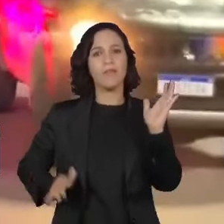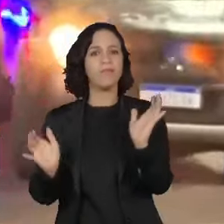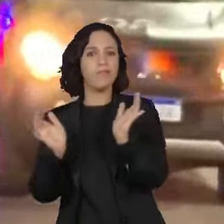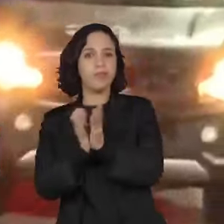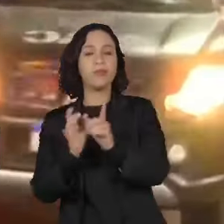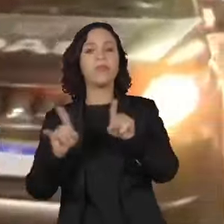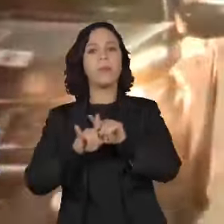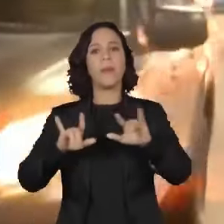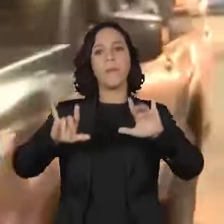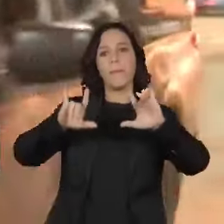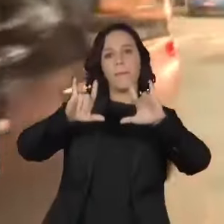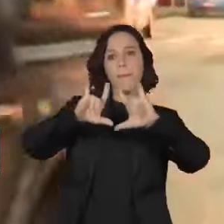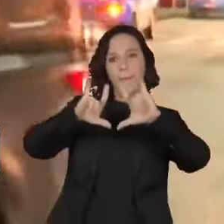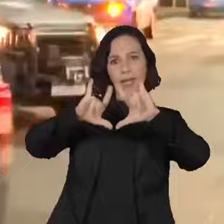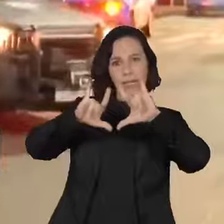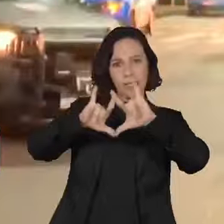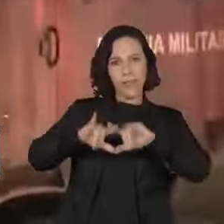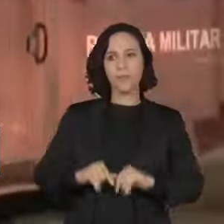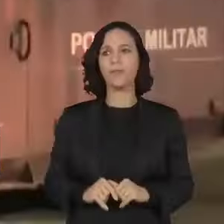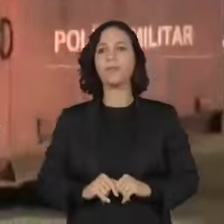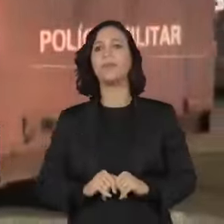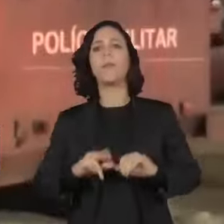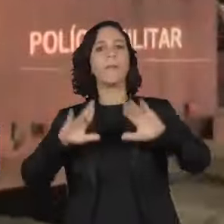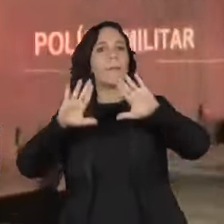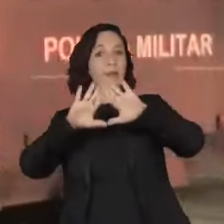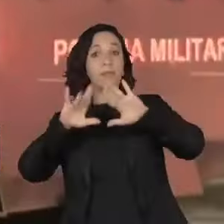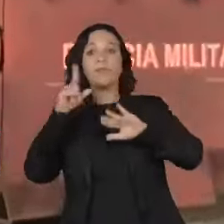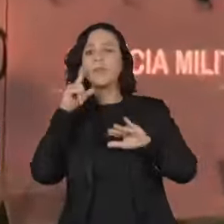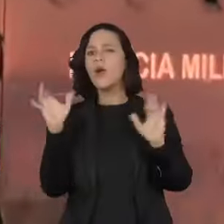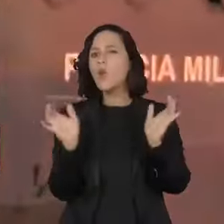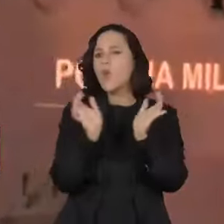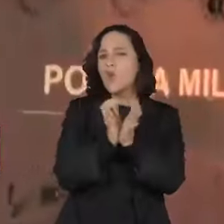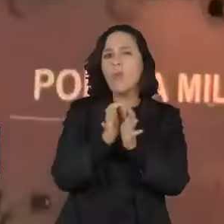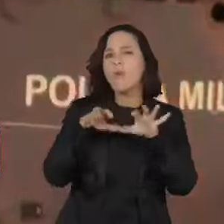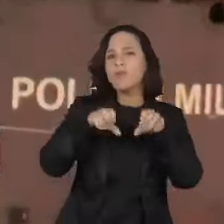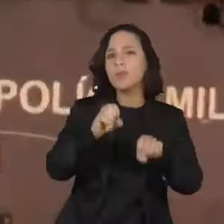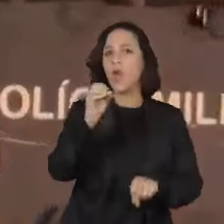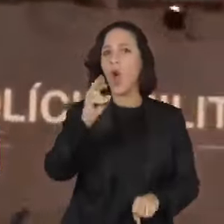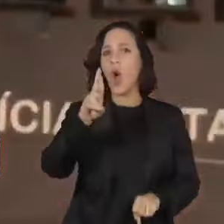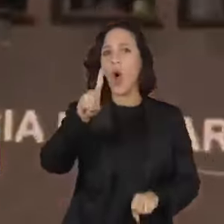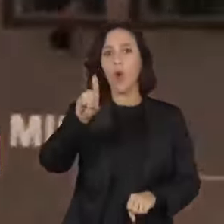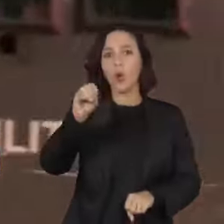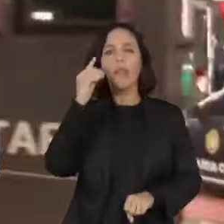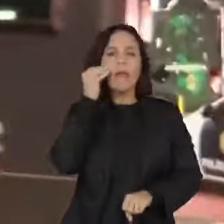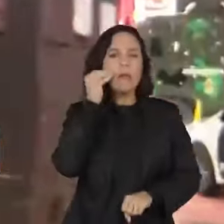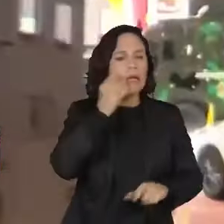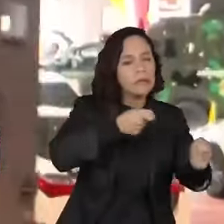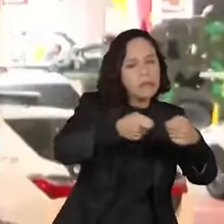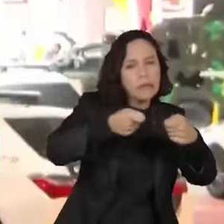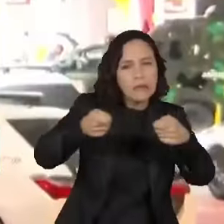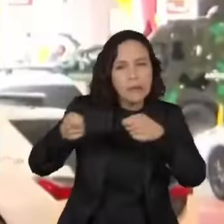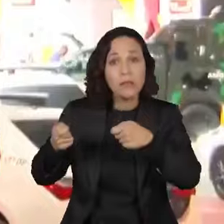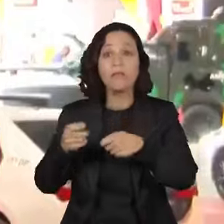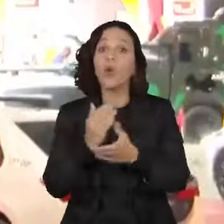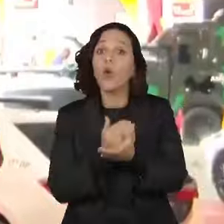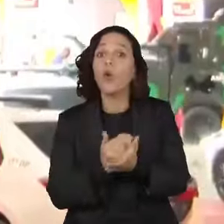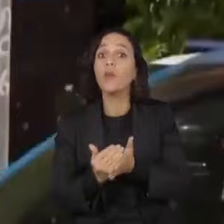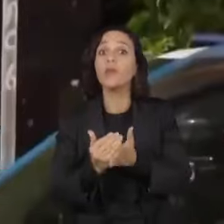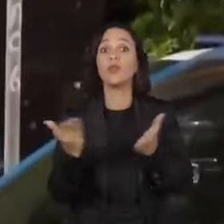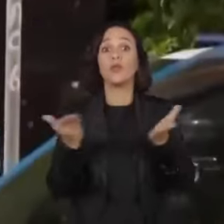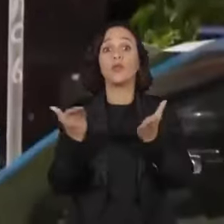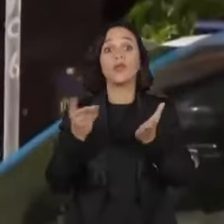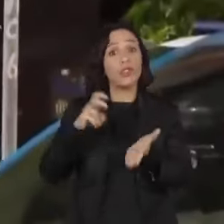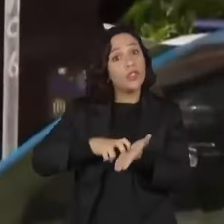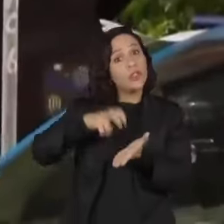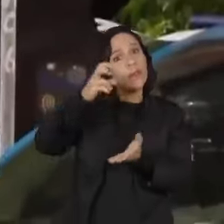milícia a ação chamada de ordo que significa ordem começou por volta das 6 horas desta